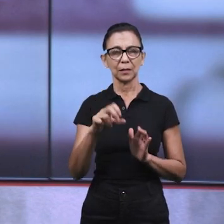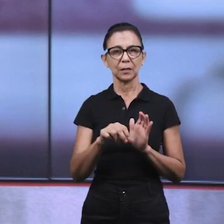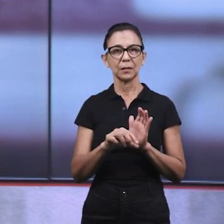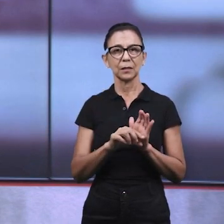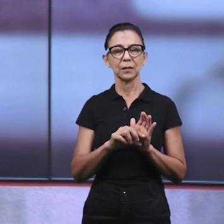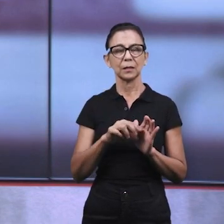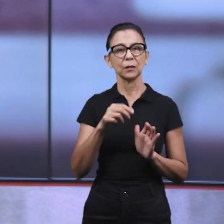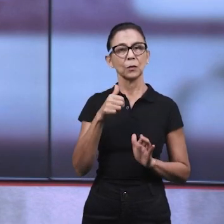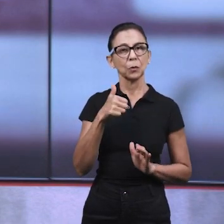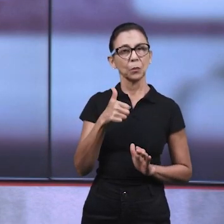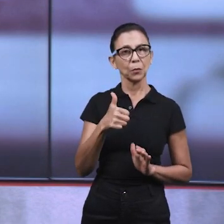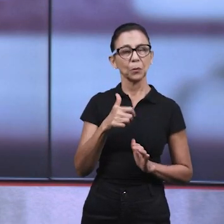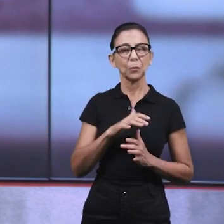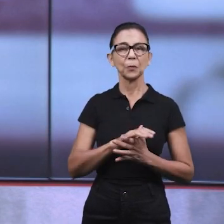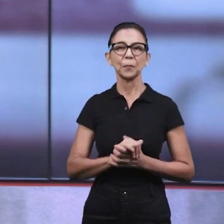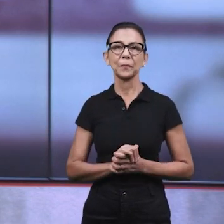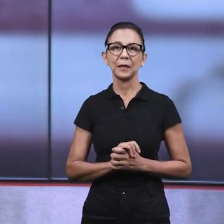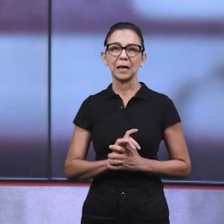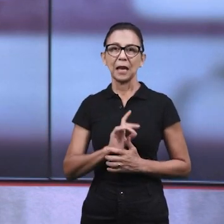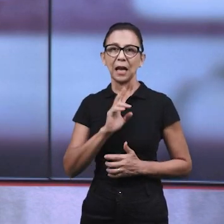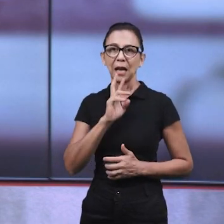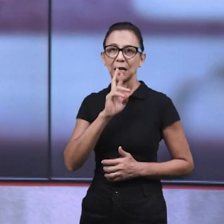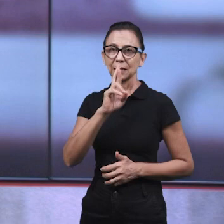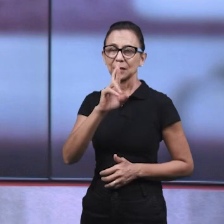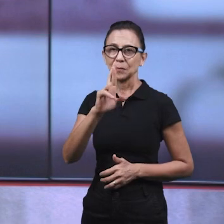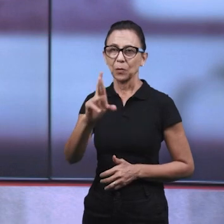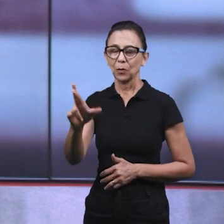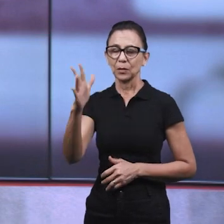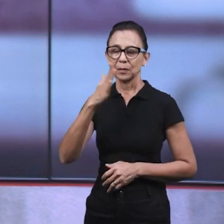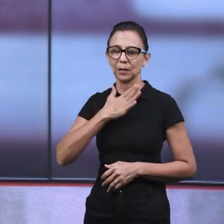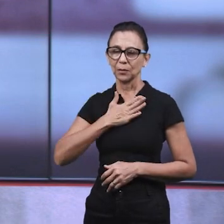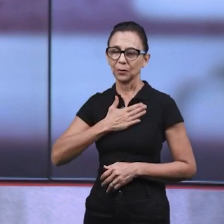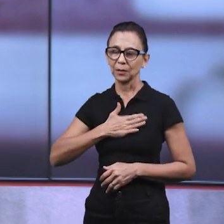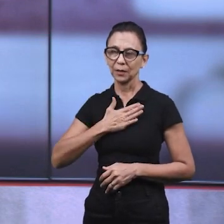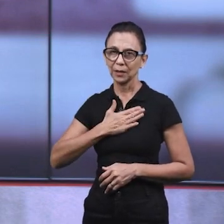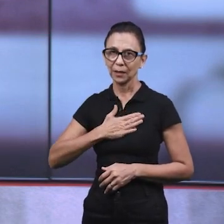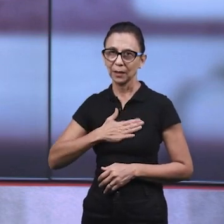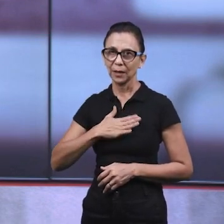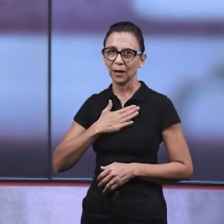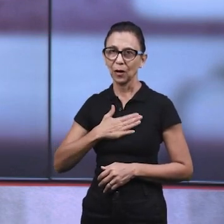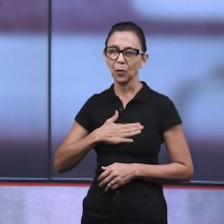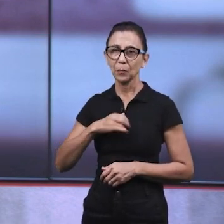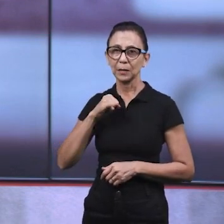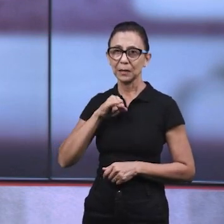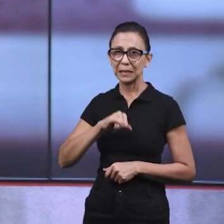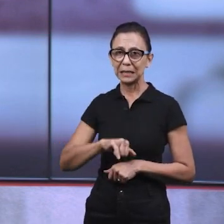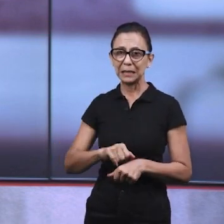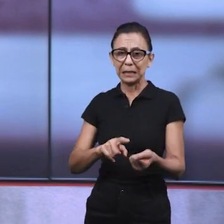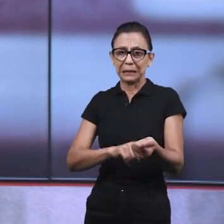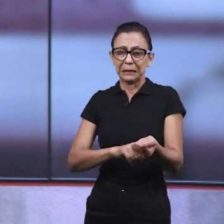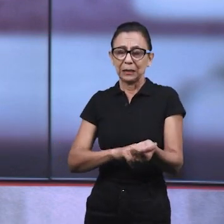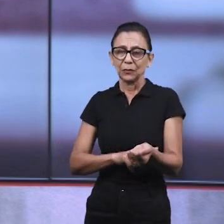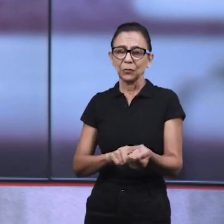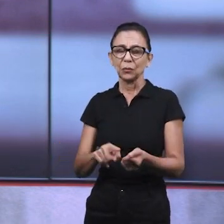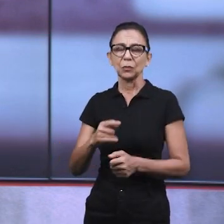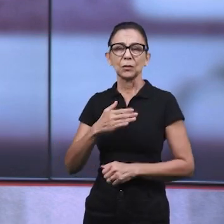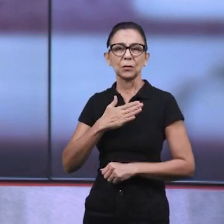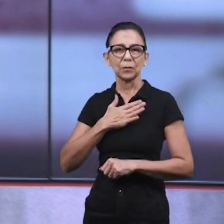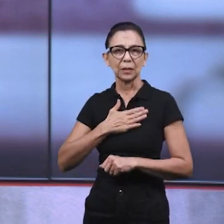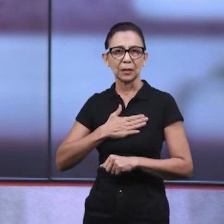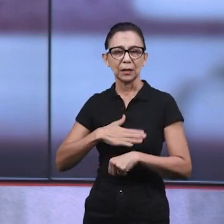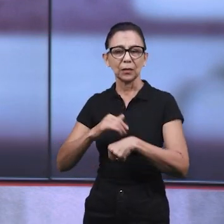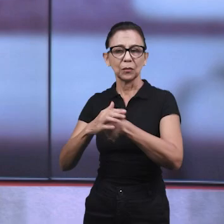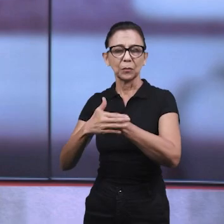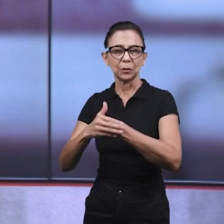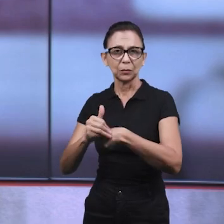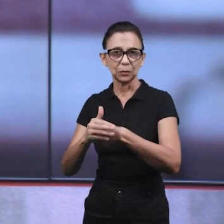desvia o furor, mas a palavra dura suscita a ira. Na educação de nossos filhos, precisamos ser